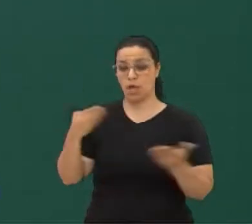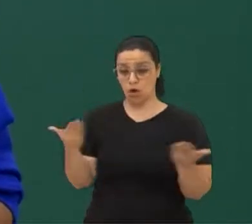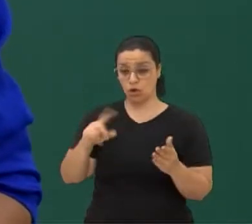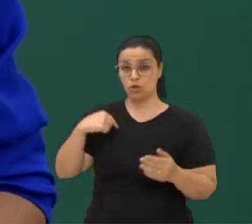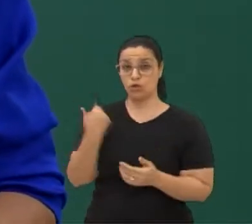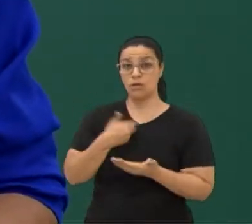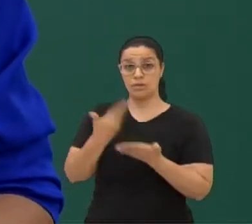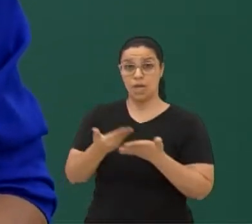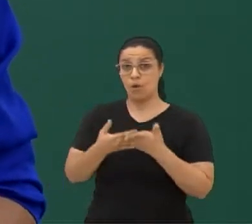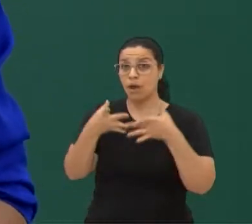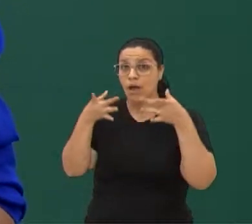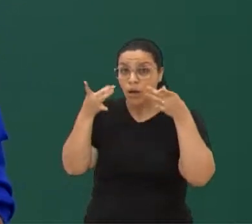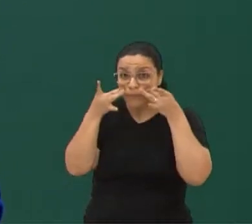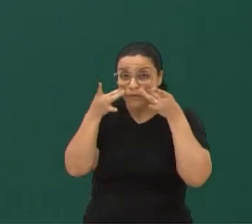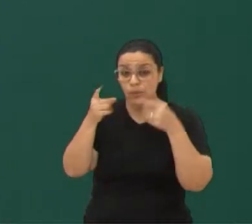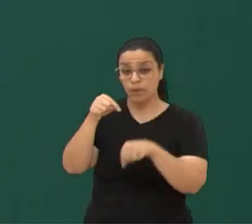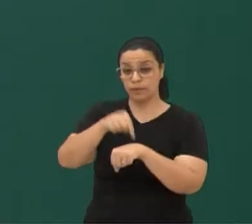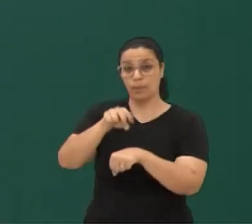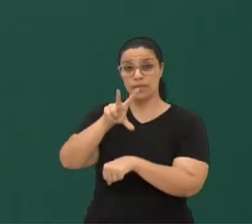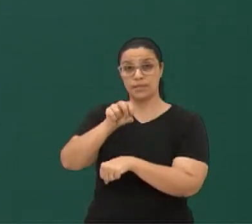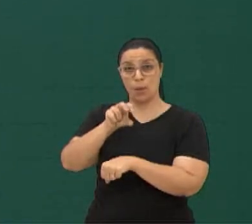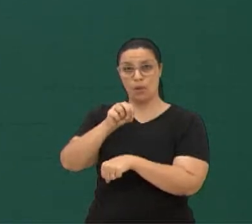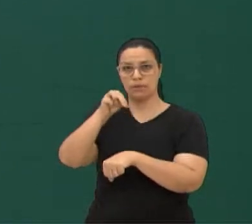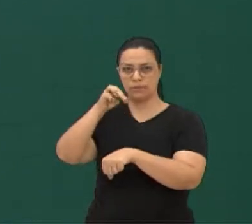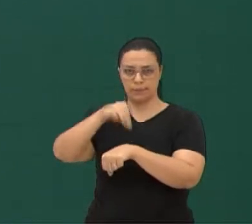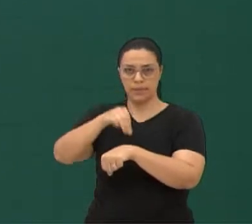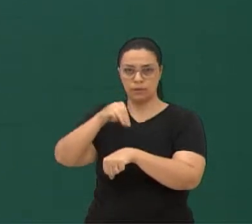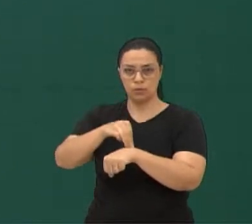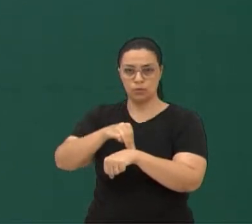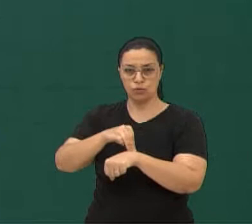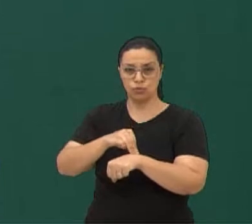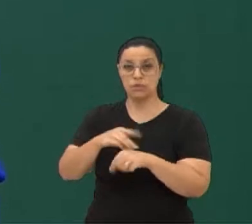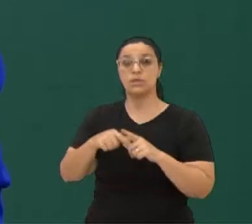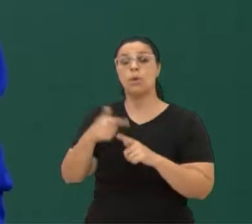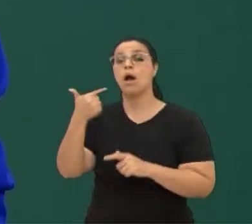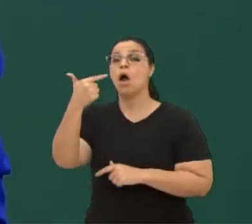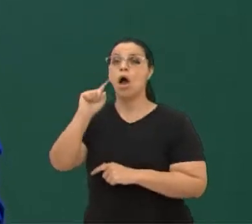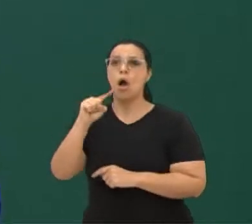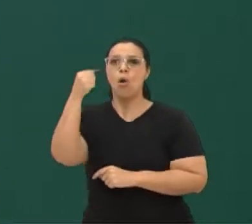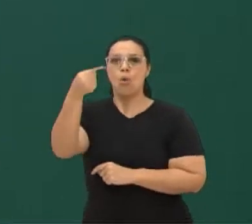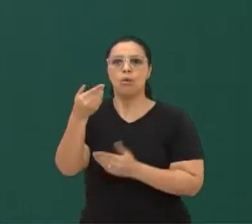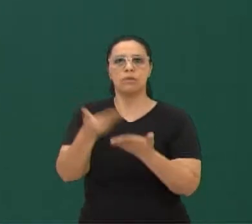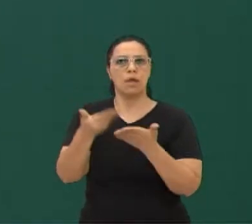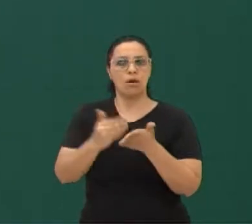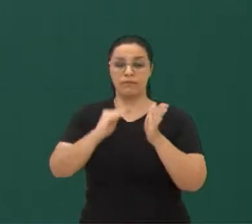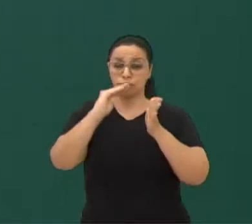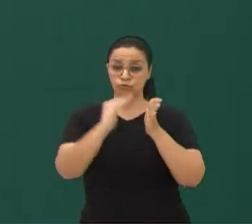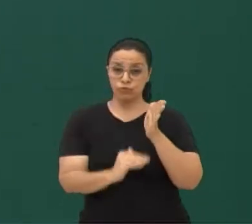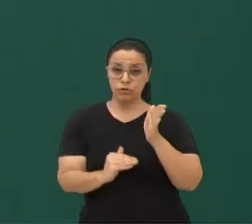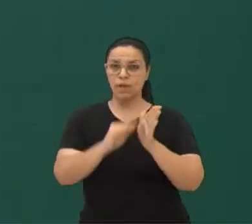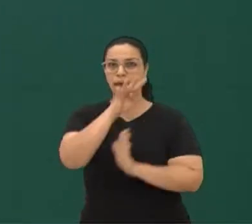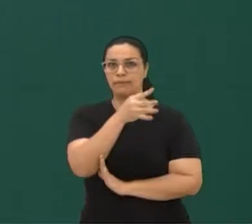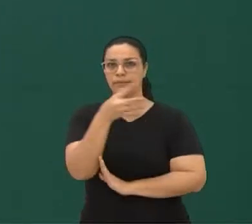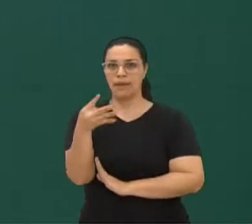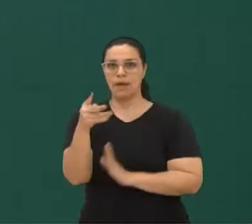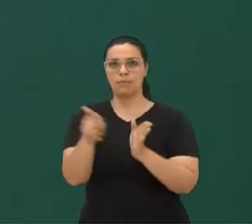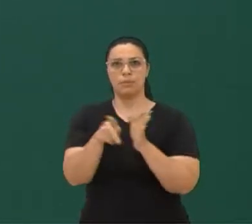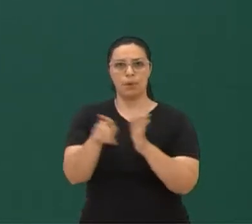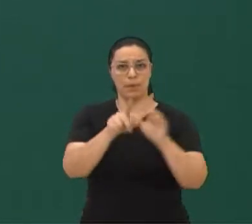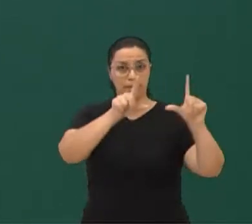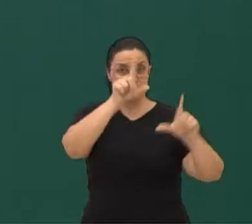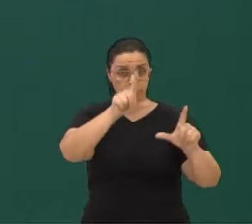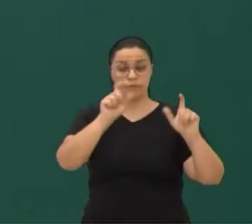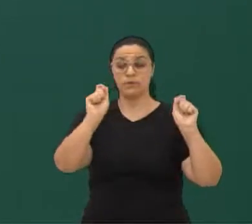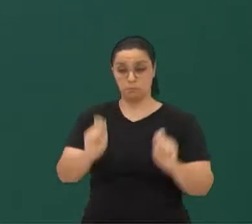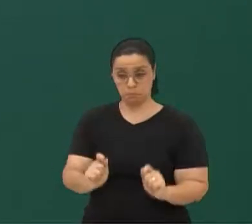como a nossa aula Vivo é uma aula de 50 minutos uma aula será suprimida lá na televisão mas não se preocupe